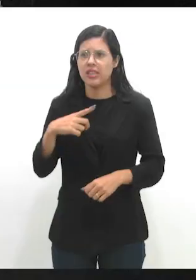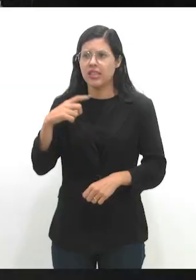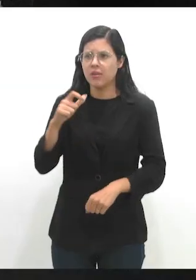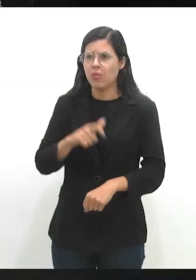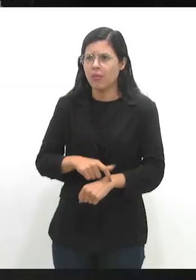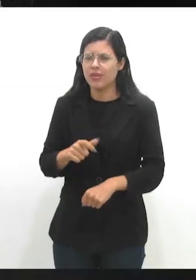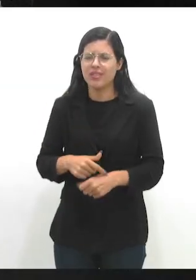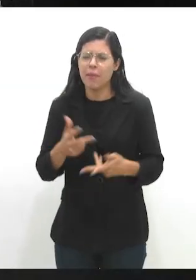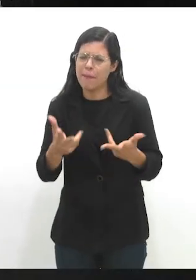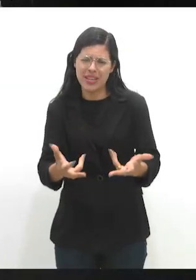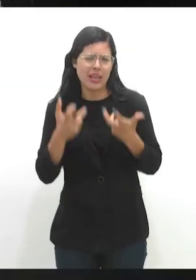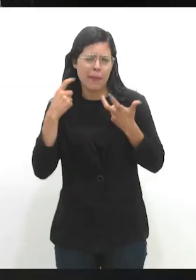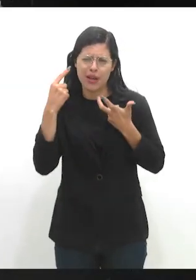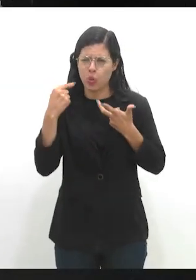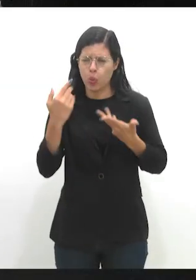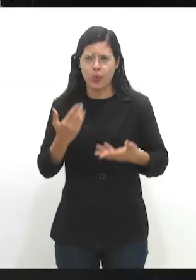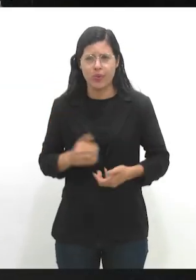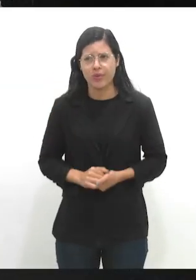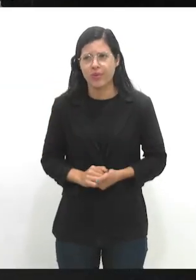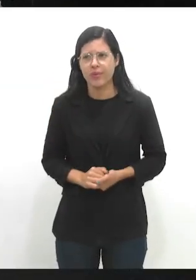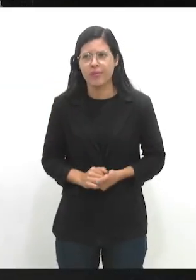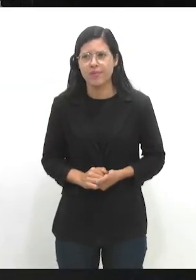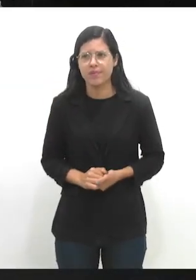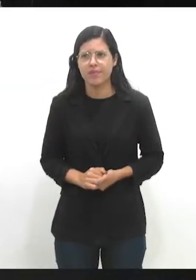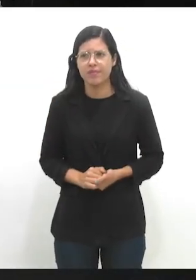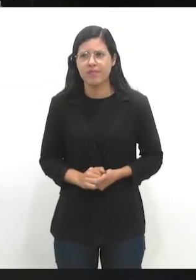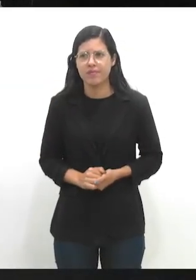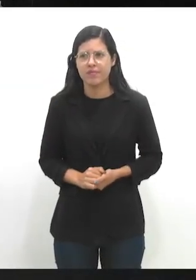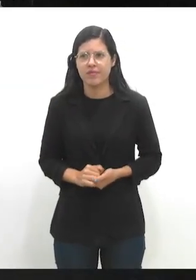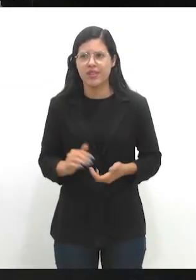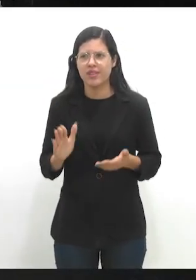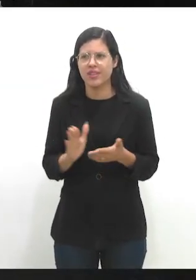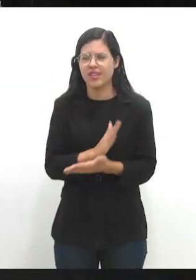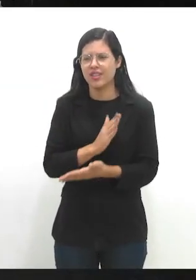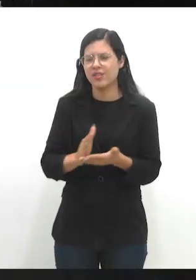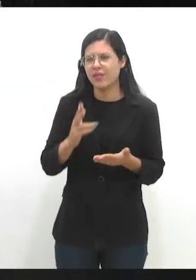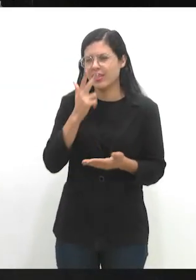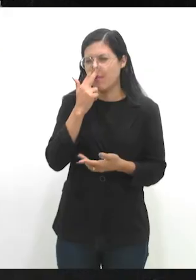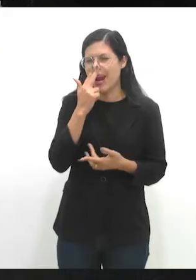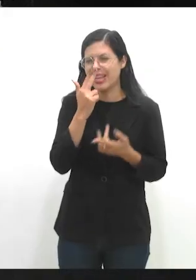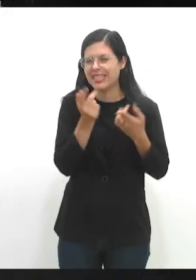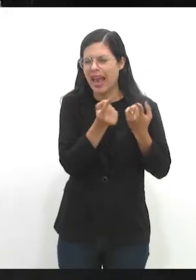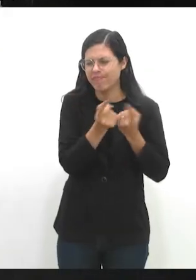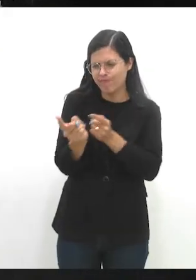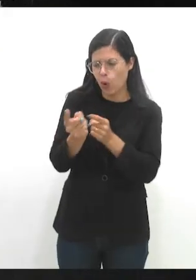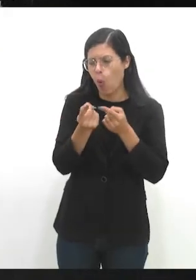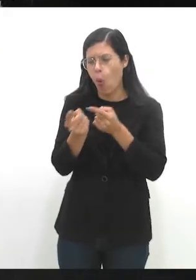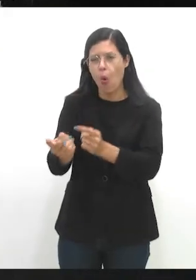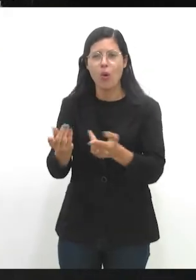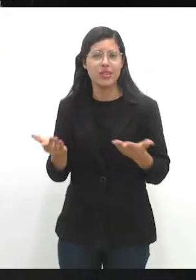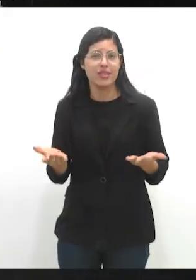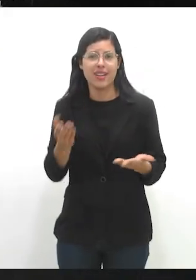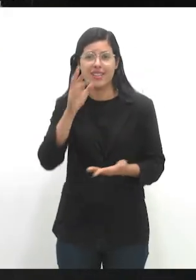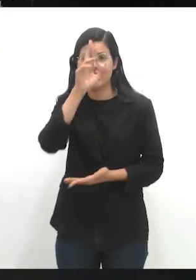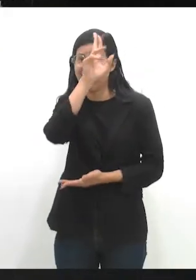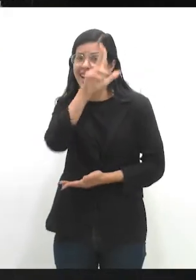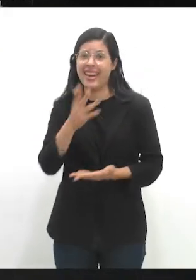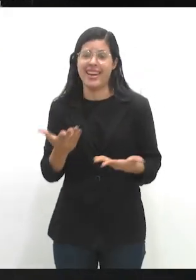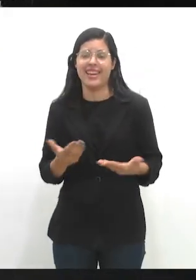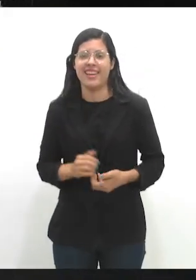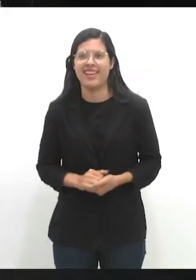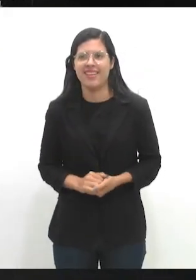meio doido e cai num tom meio cínico, agressivo, sem querer, até por